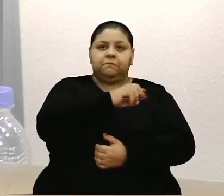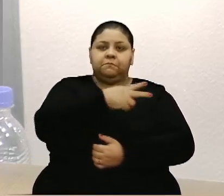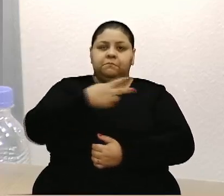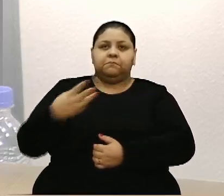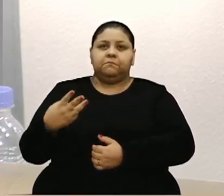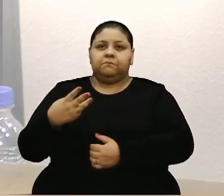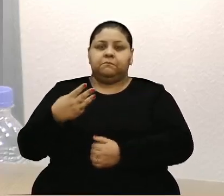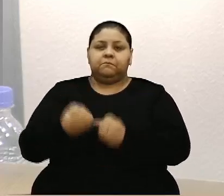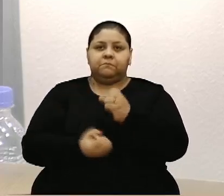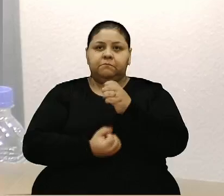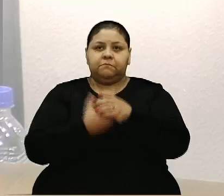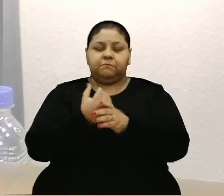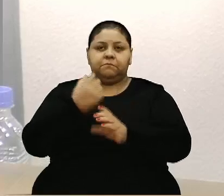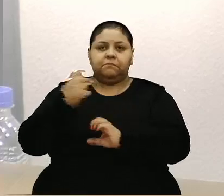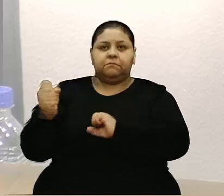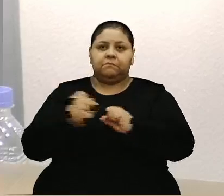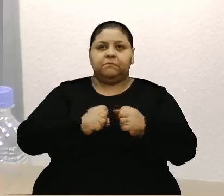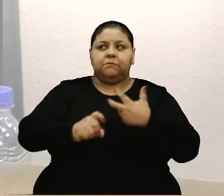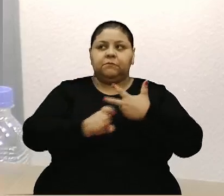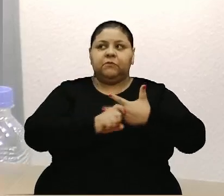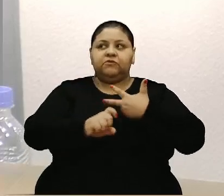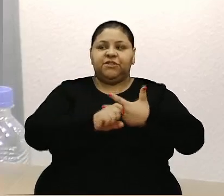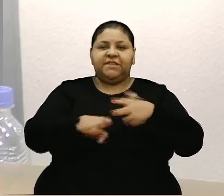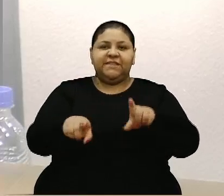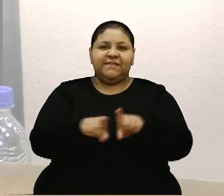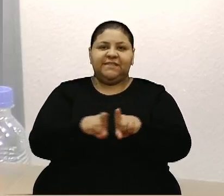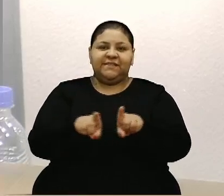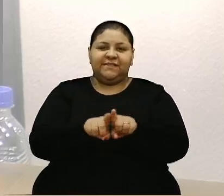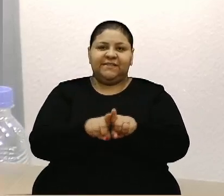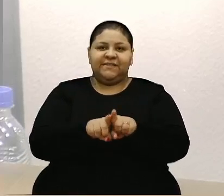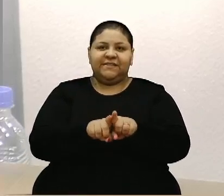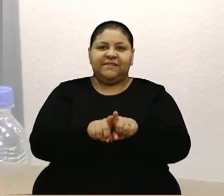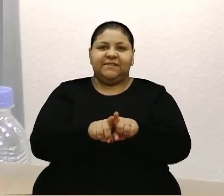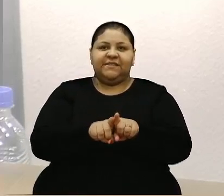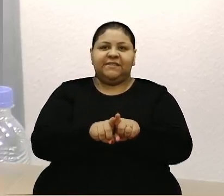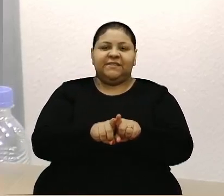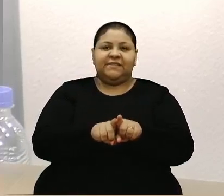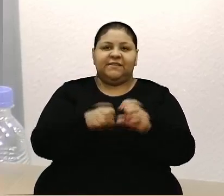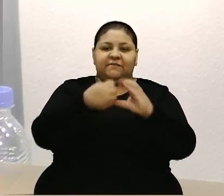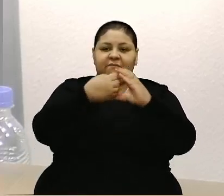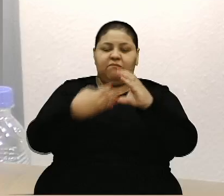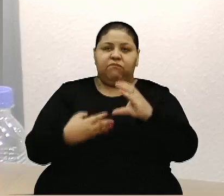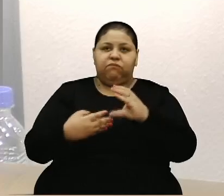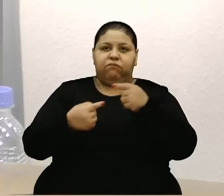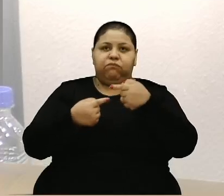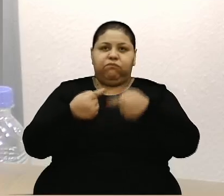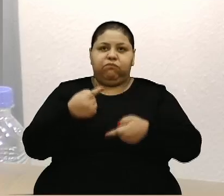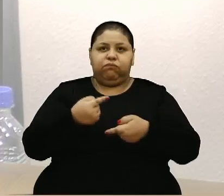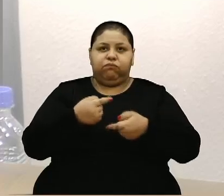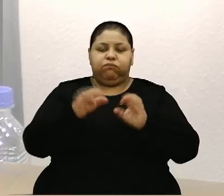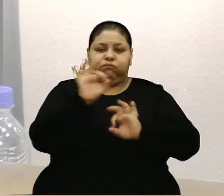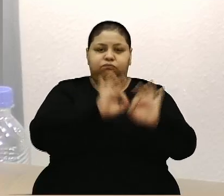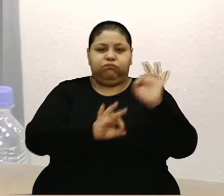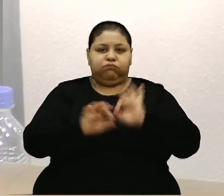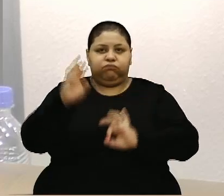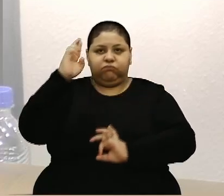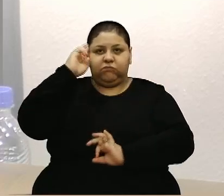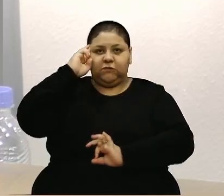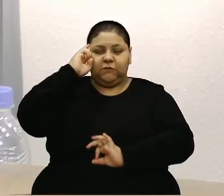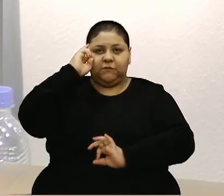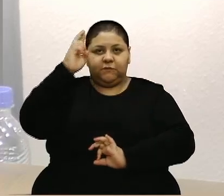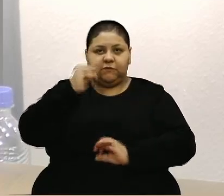115/2024, de autoria do Poder Executivo, que suprime e descaracteriza previsão do Plano Diretor de Desenvolvimento